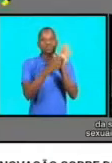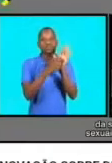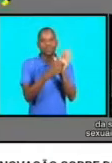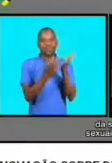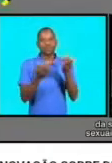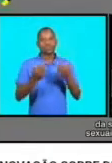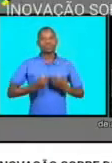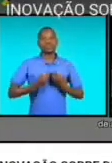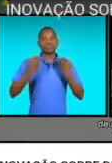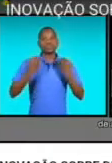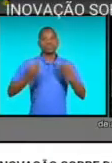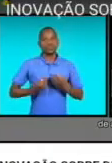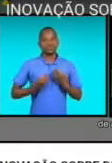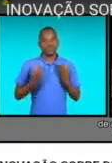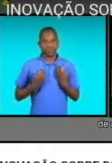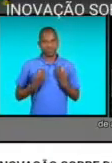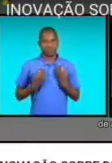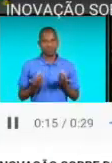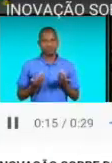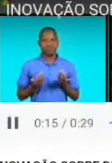É fácil de usá-lo.